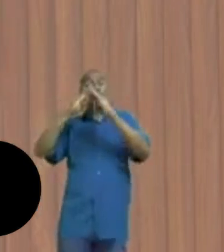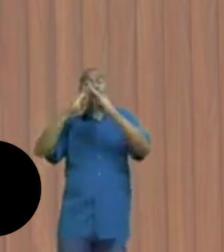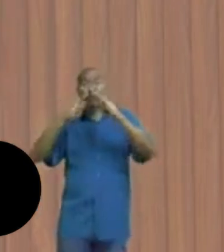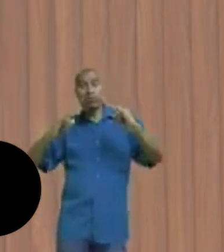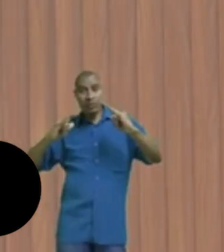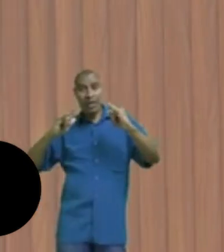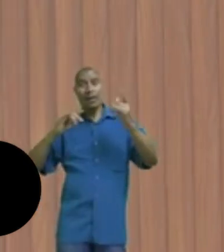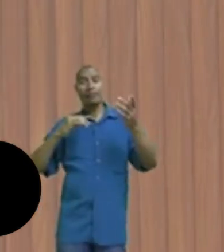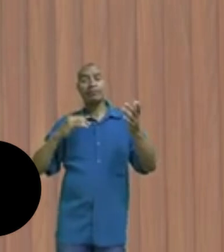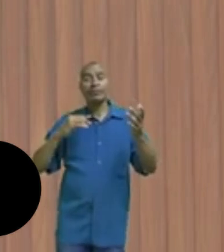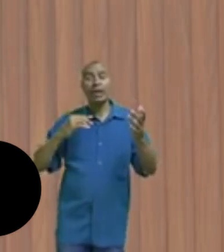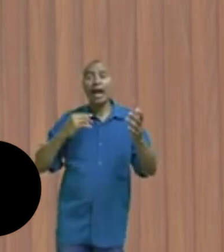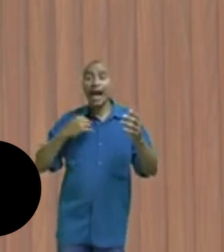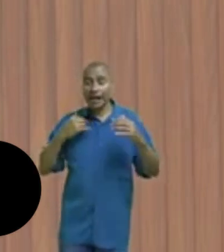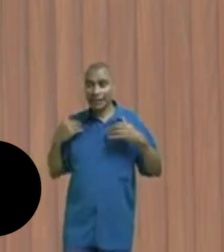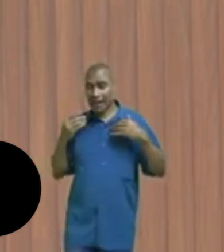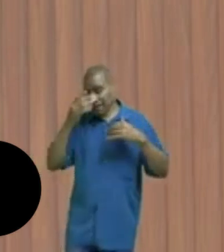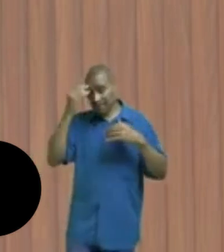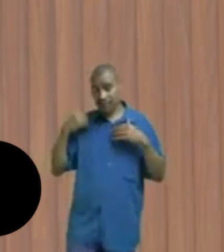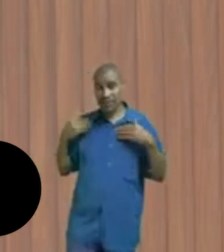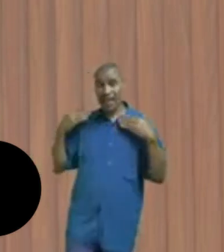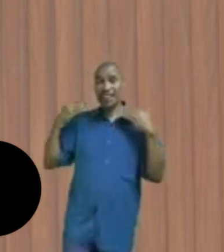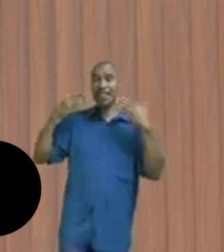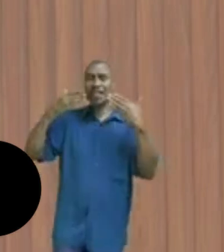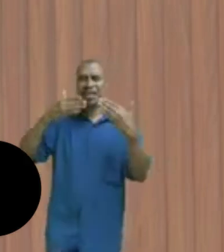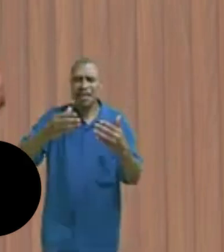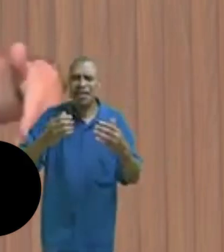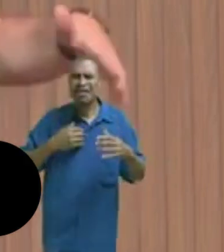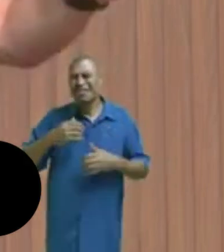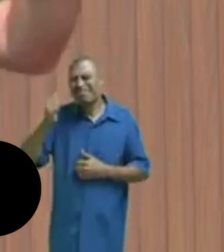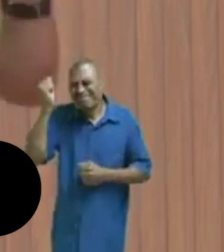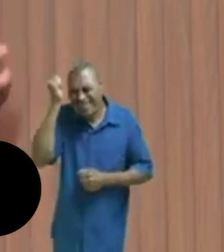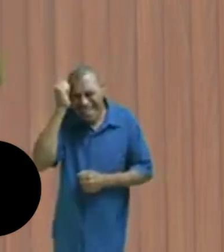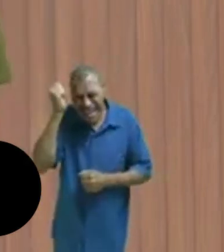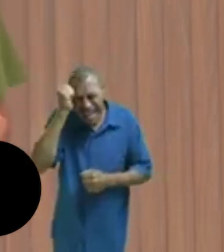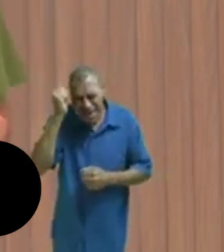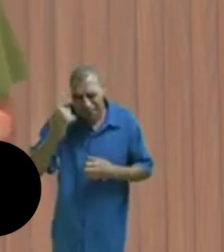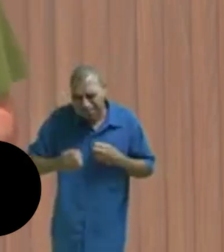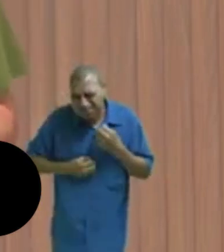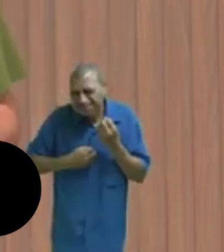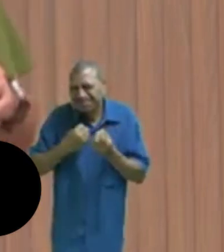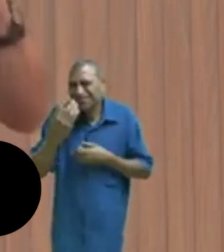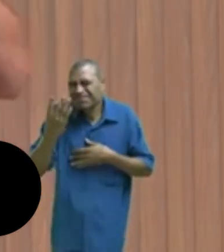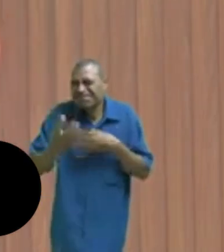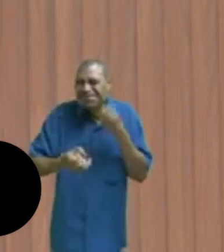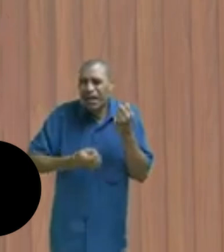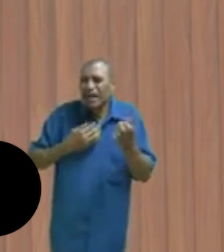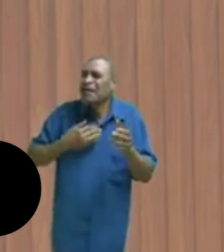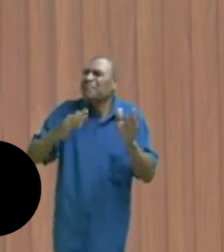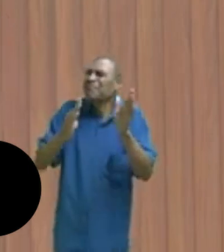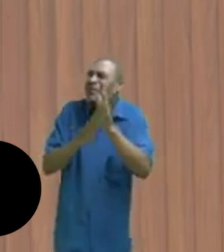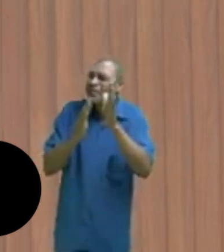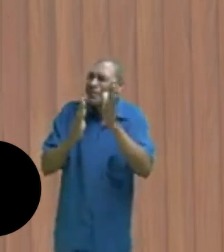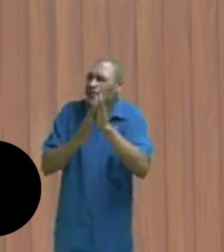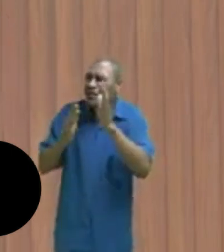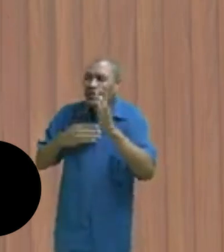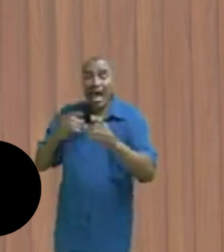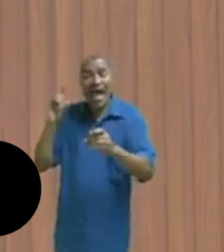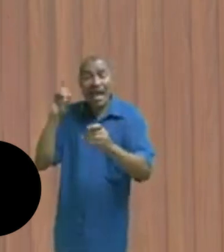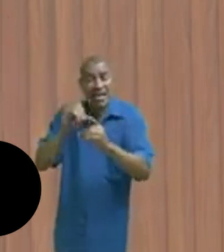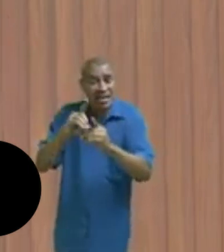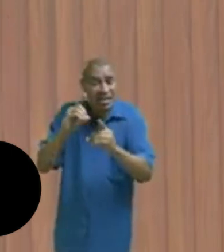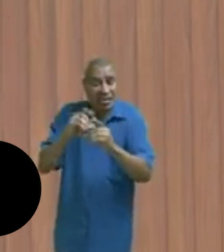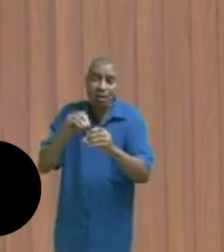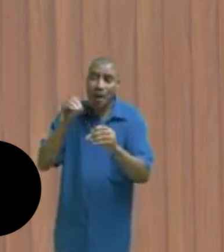confessar os nossos pecados, vamos cantar umas músicas, aqui os cânticos dos degraus, vamos dar as nossas ofertas, cumprir a